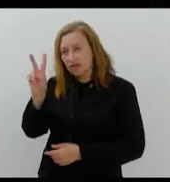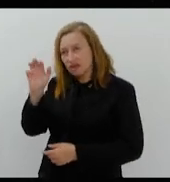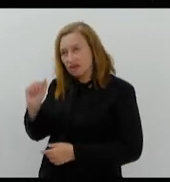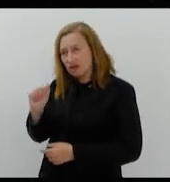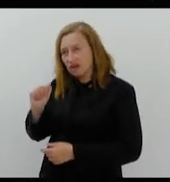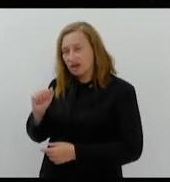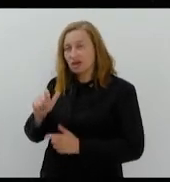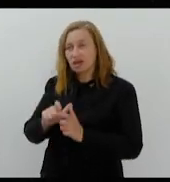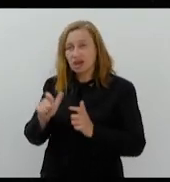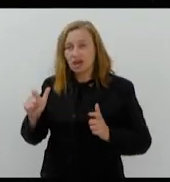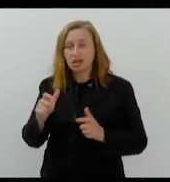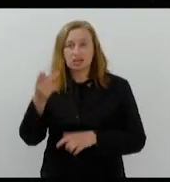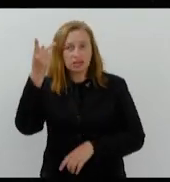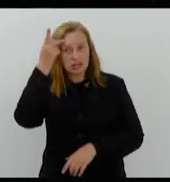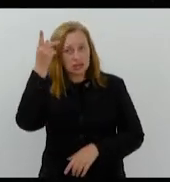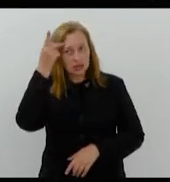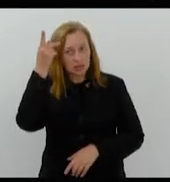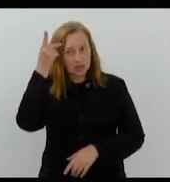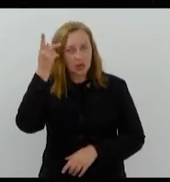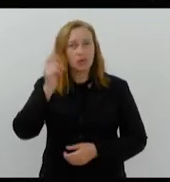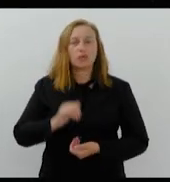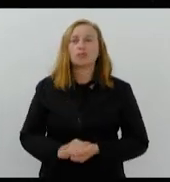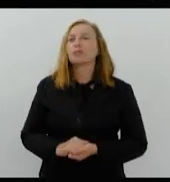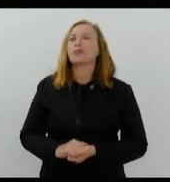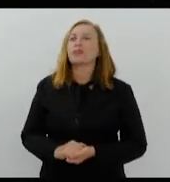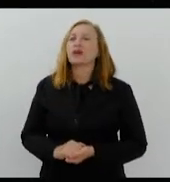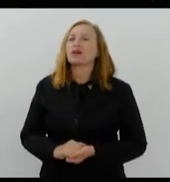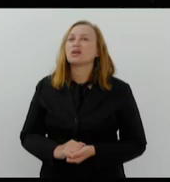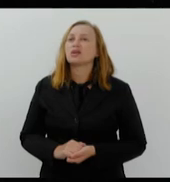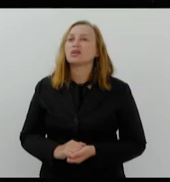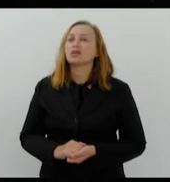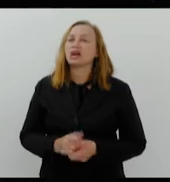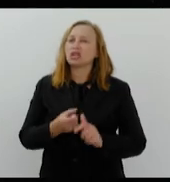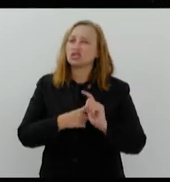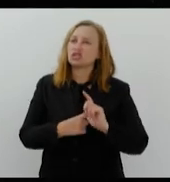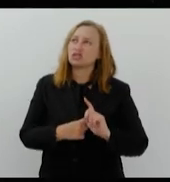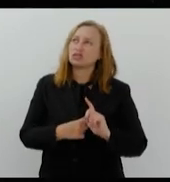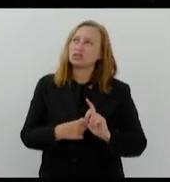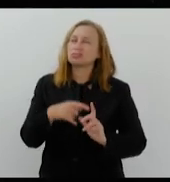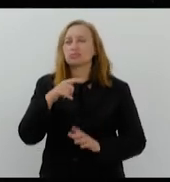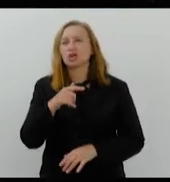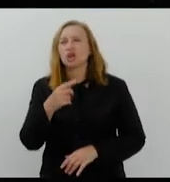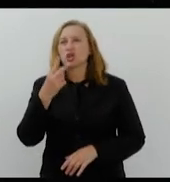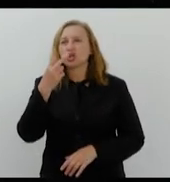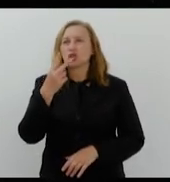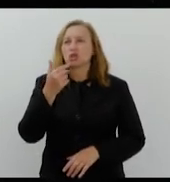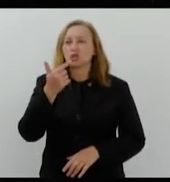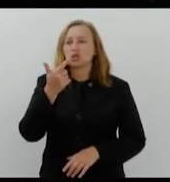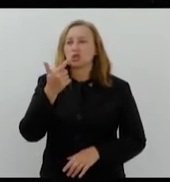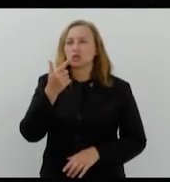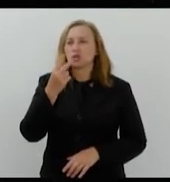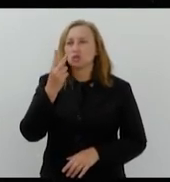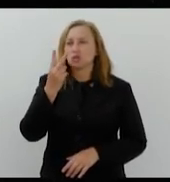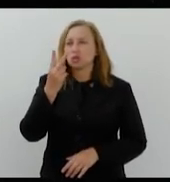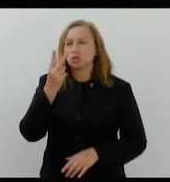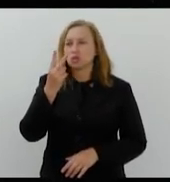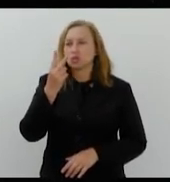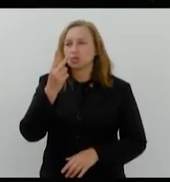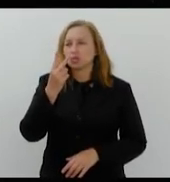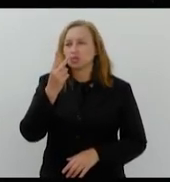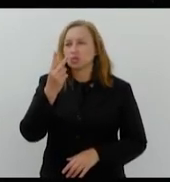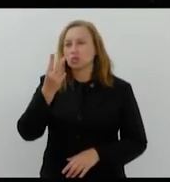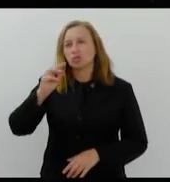Em São Paulo, essa inadimplência está na ordem de 2 bilhões. Vamos imaginar que aqui seja 300